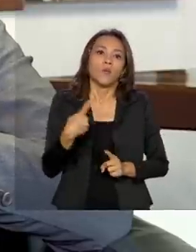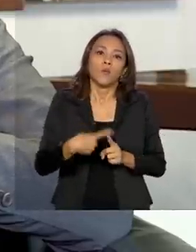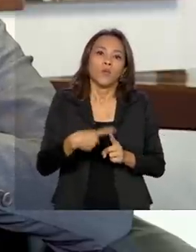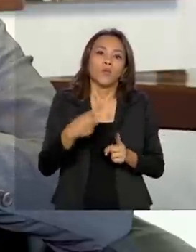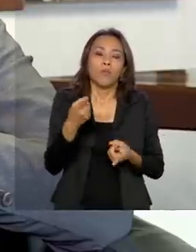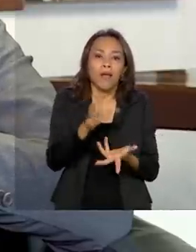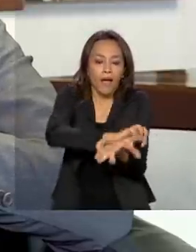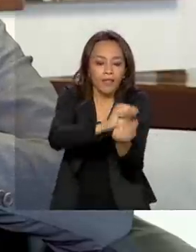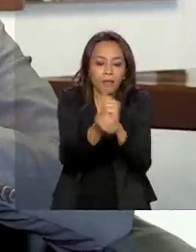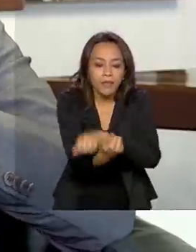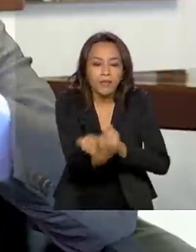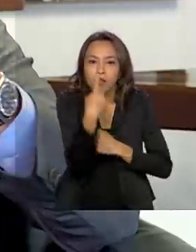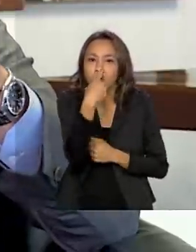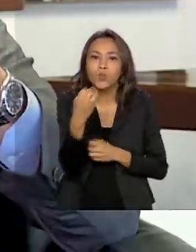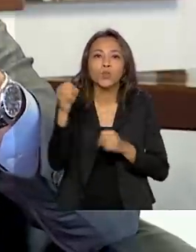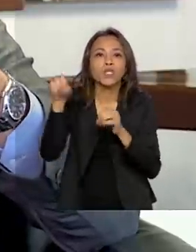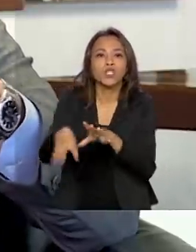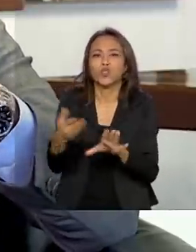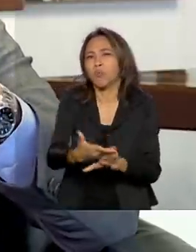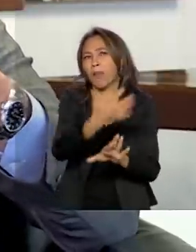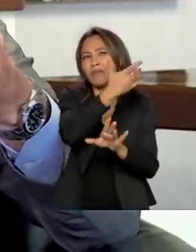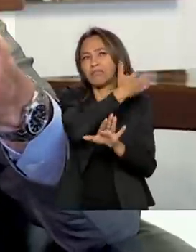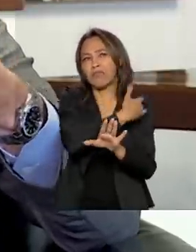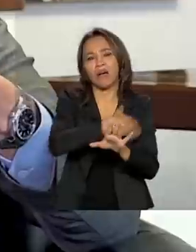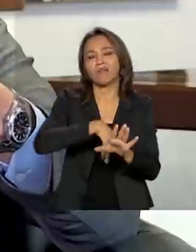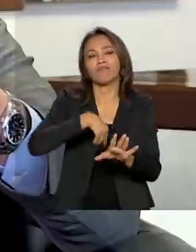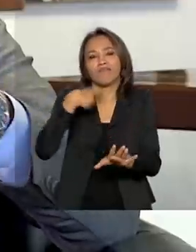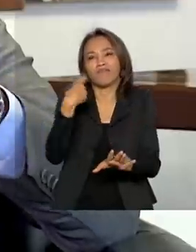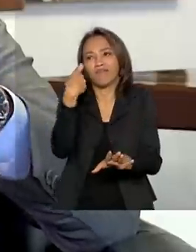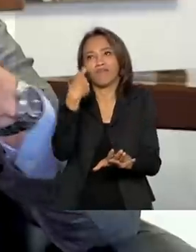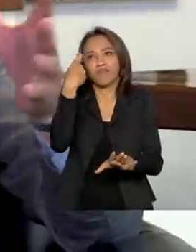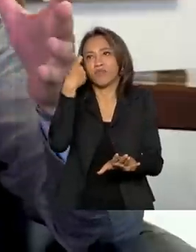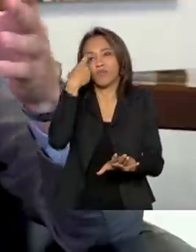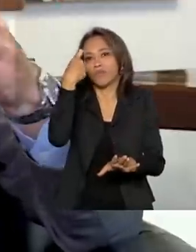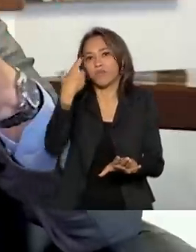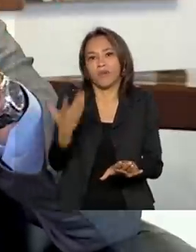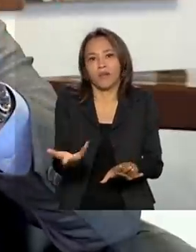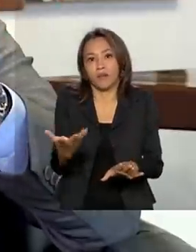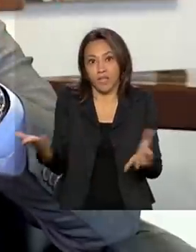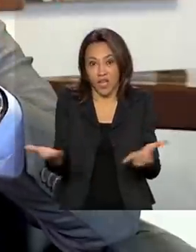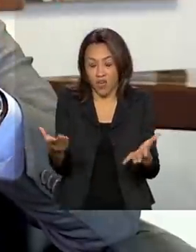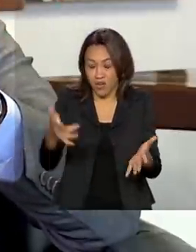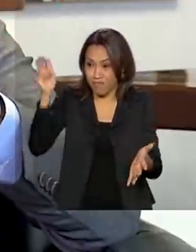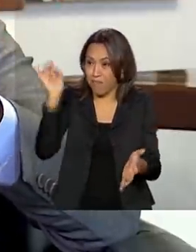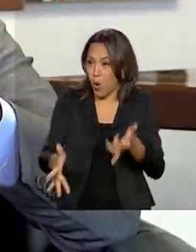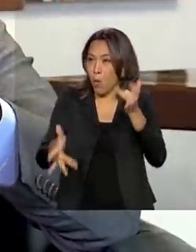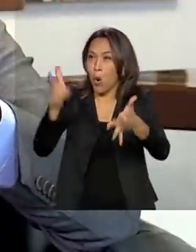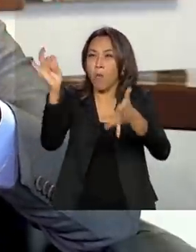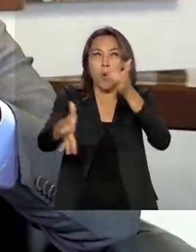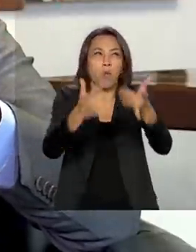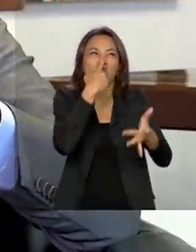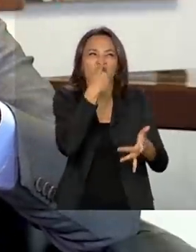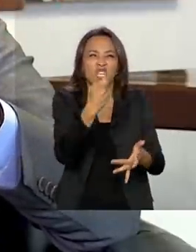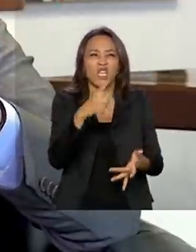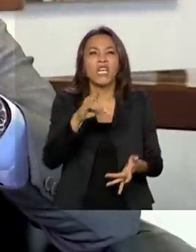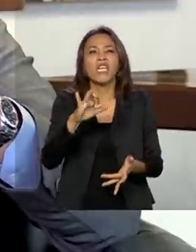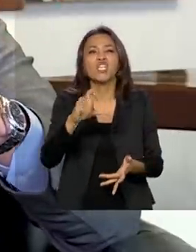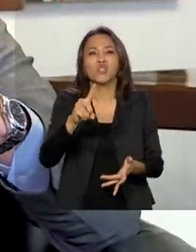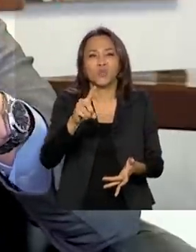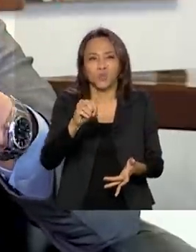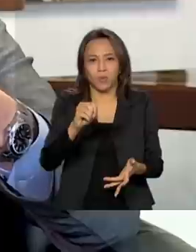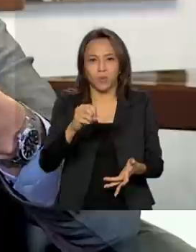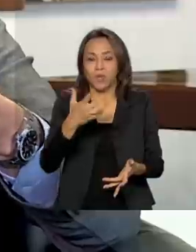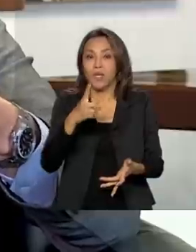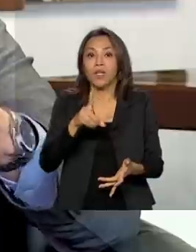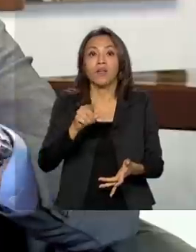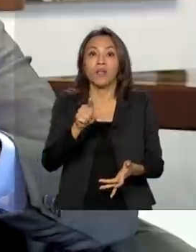sólidos, né? Isso não foi um tema cuidado no passado, infelizmente, essa epidemia de lixões se espalhou pelo Brasil, nós temos mais de 3